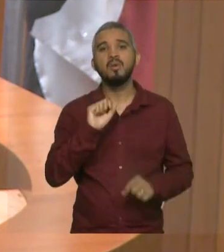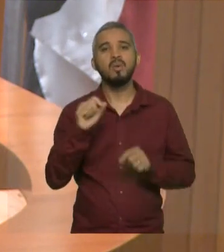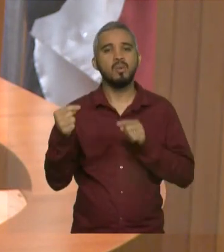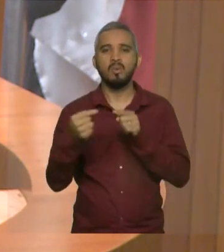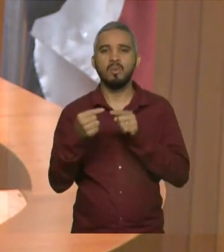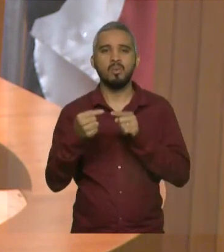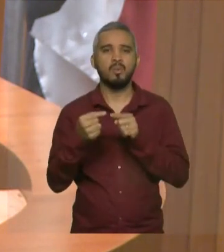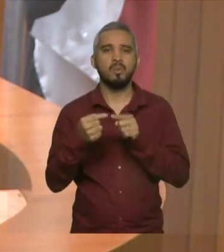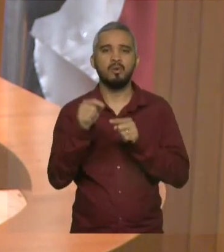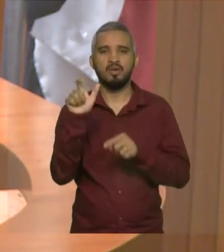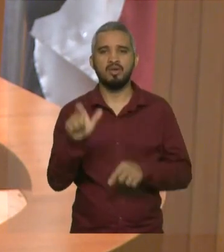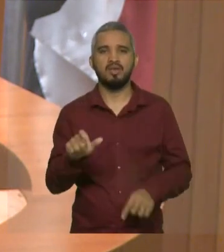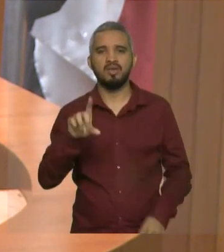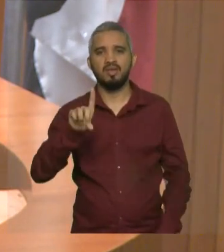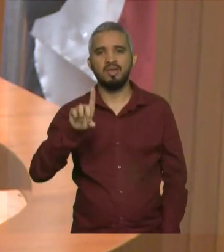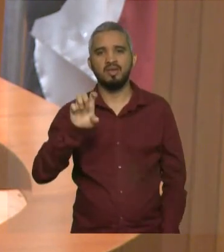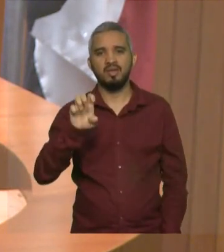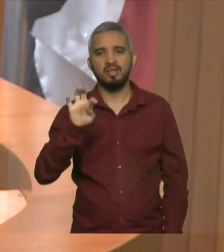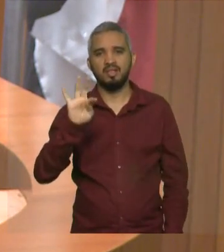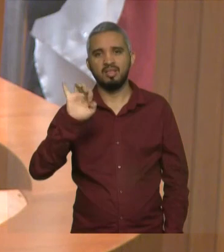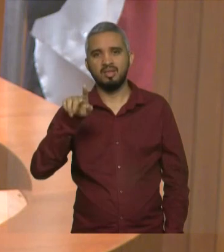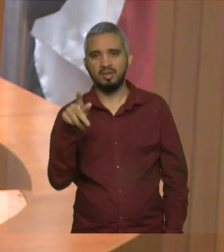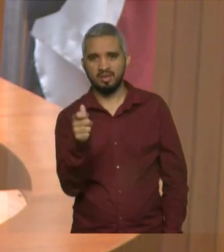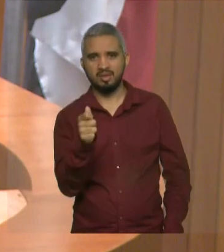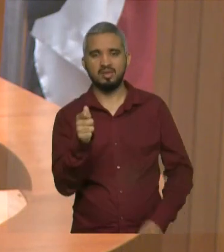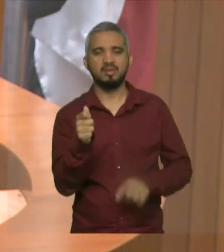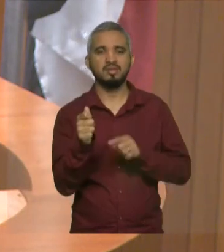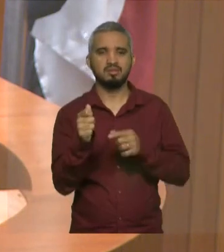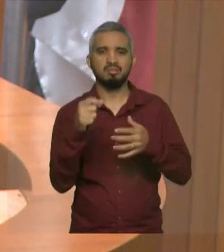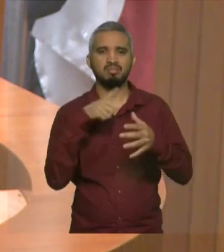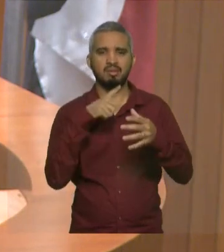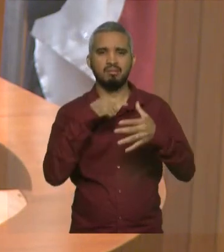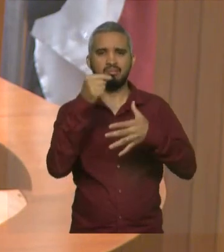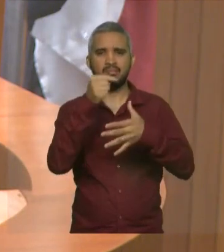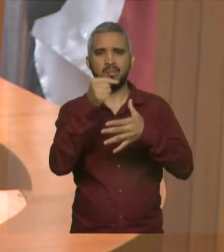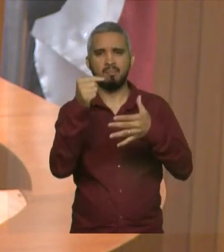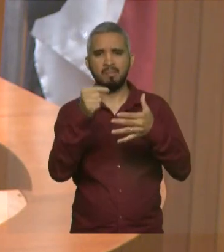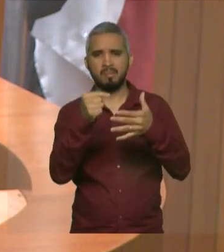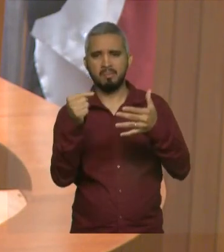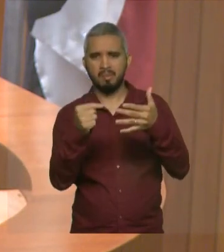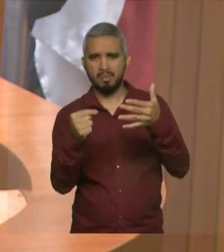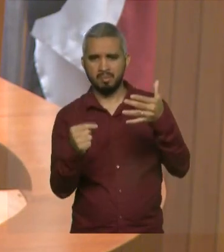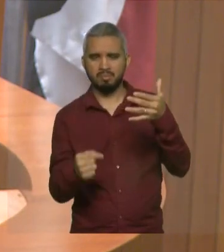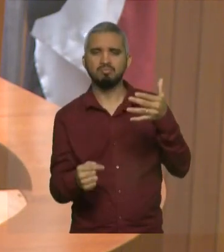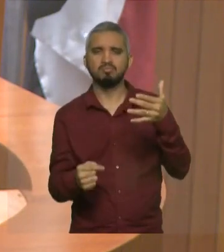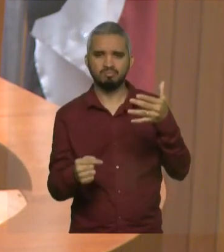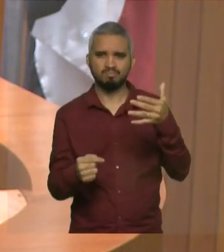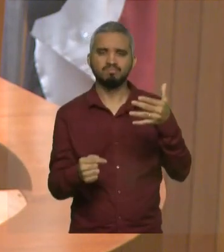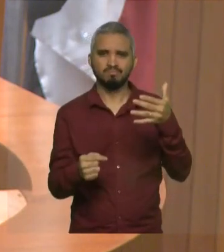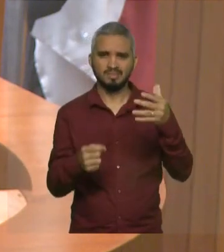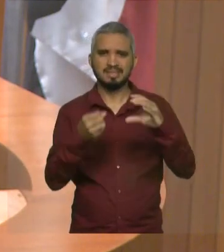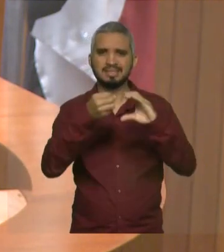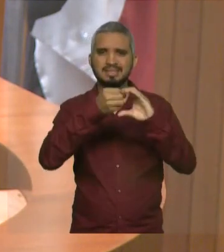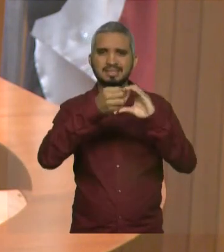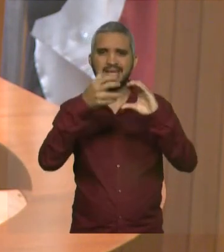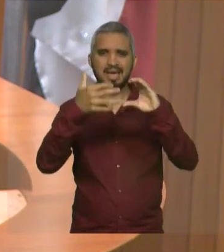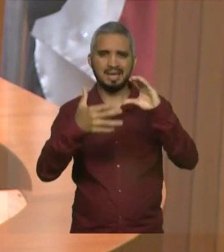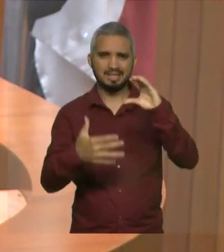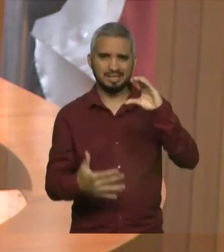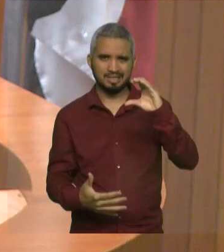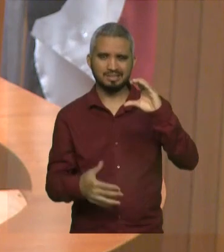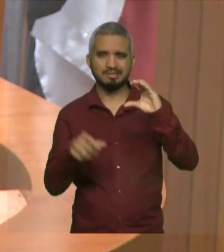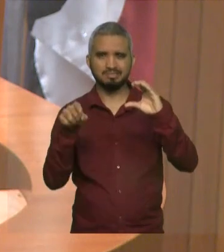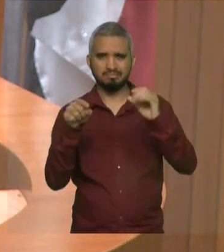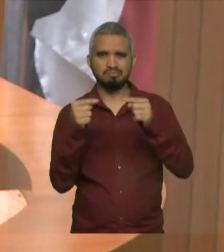lhes credencia a ser uma gestora diferenciada. Até porque tem no seu